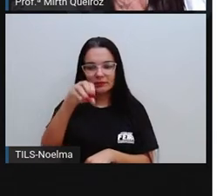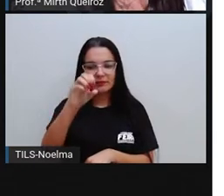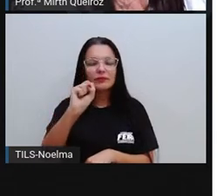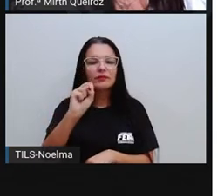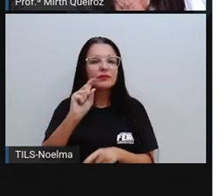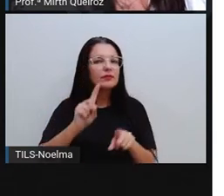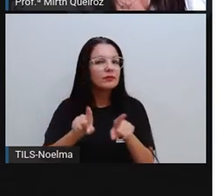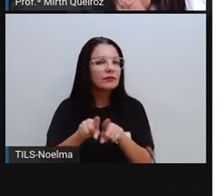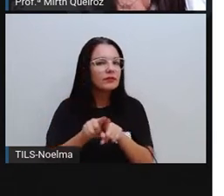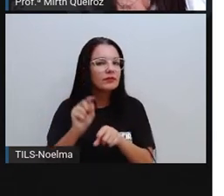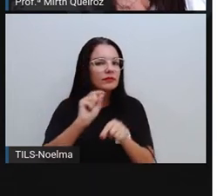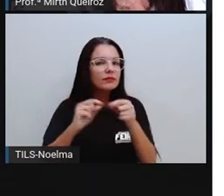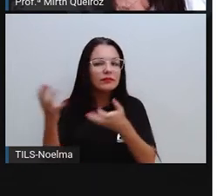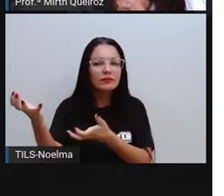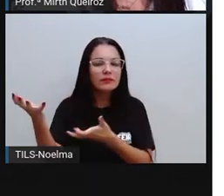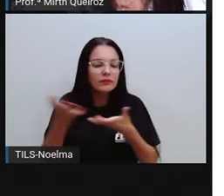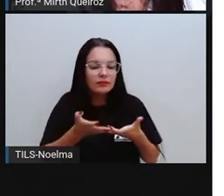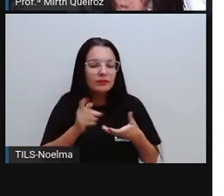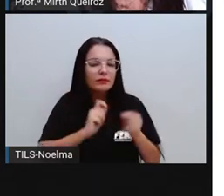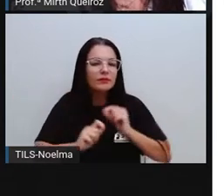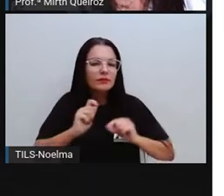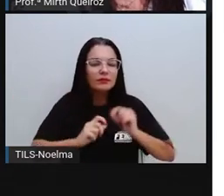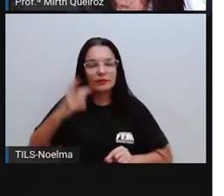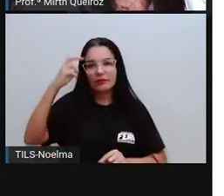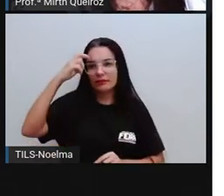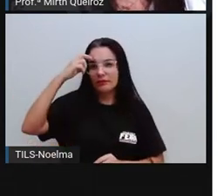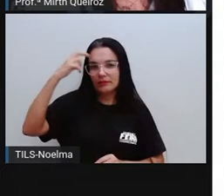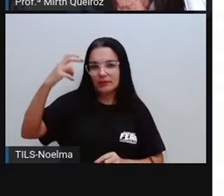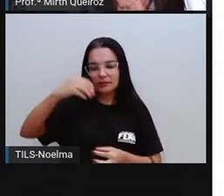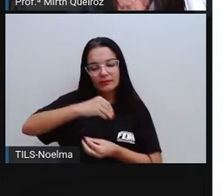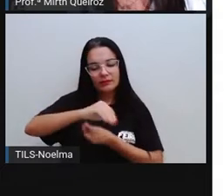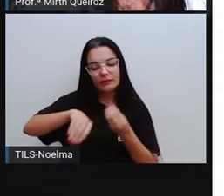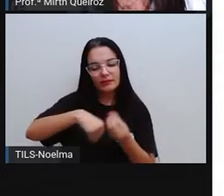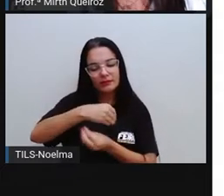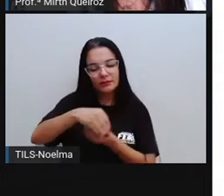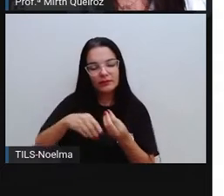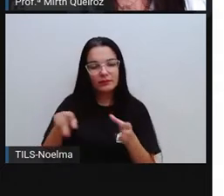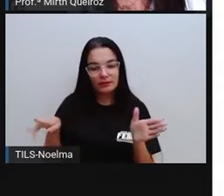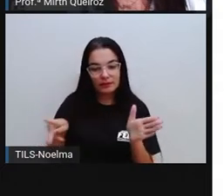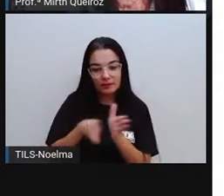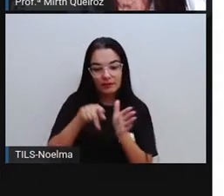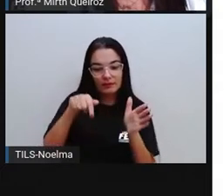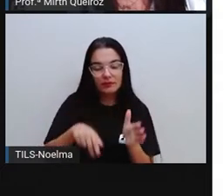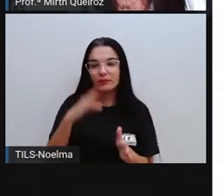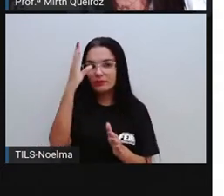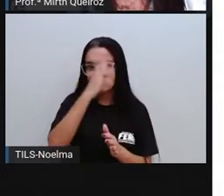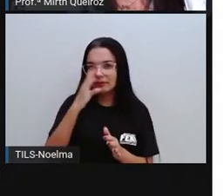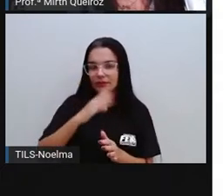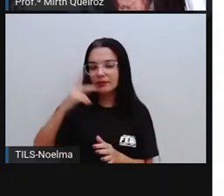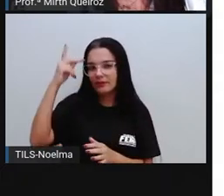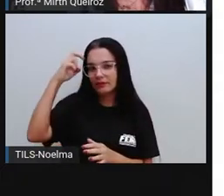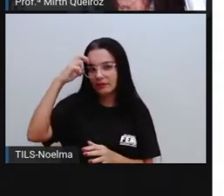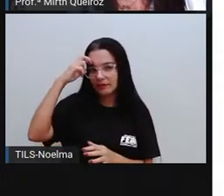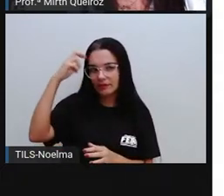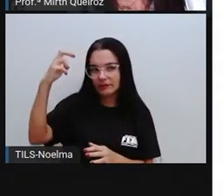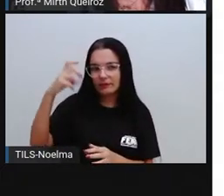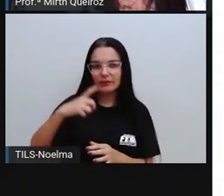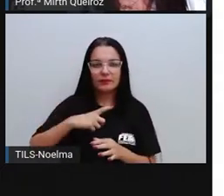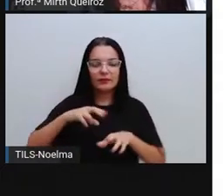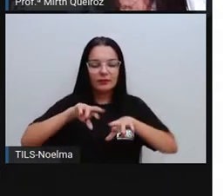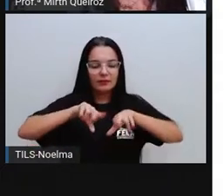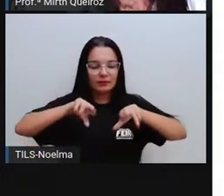de trazerem a sua cultura, né, que se misturou com a nossa cultura, formando esse país